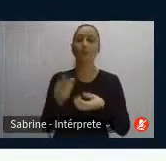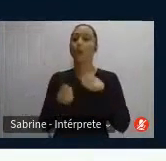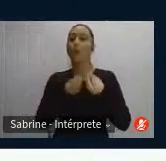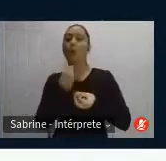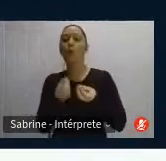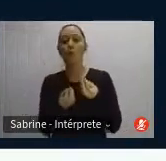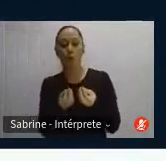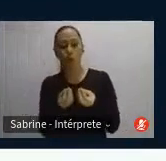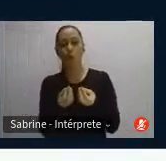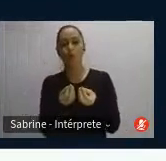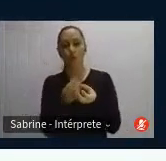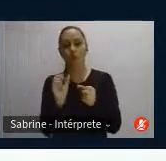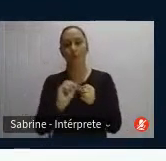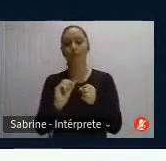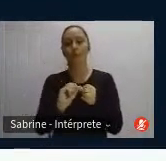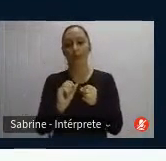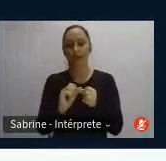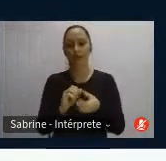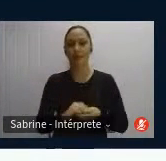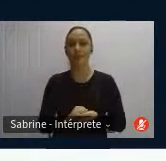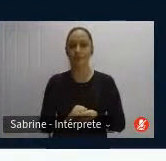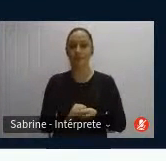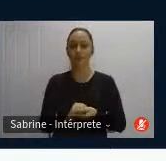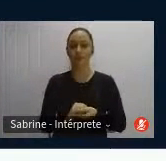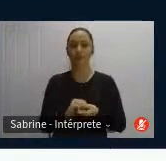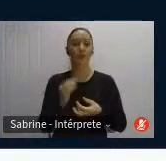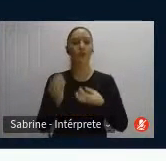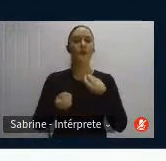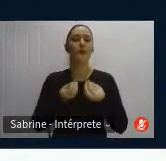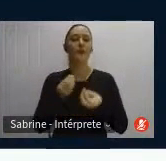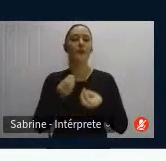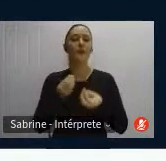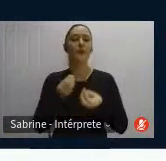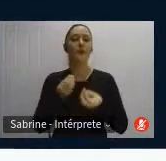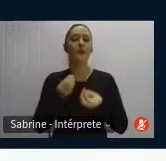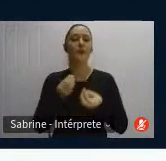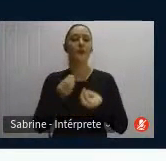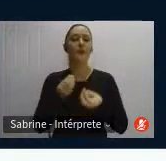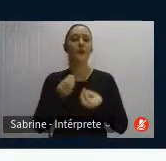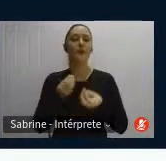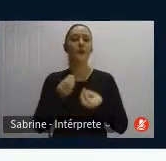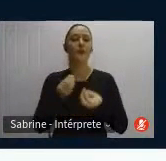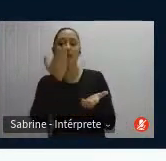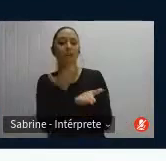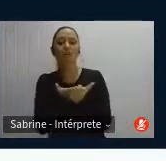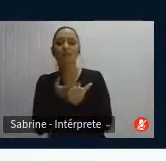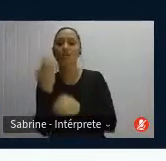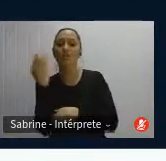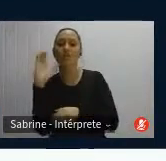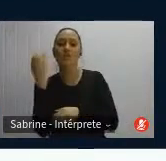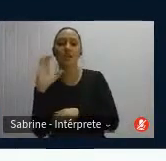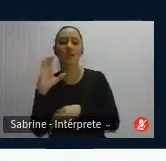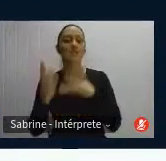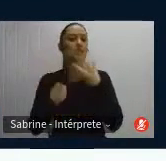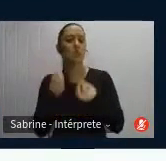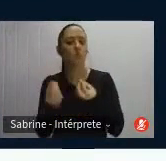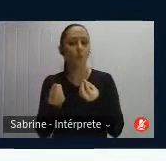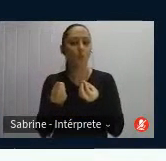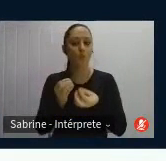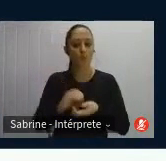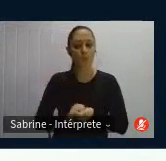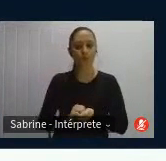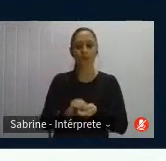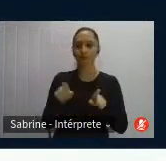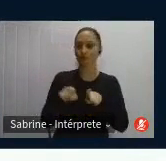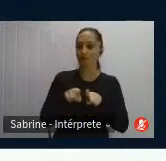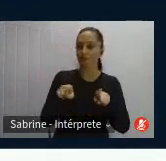com o negacionismo da ciência, como lidar com o obscurantismo, com